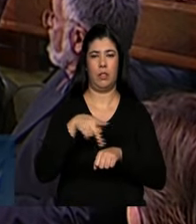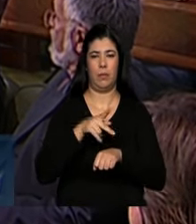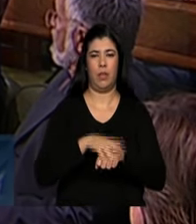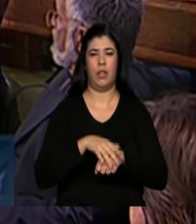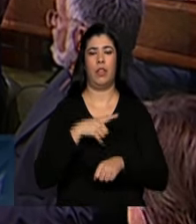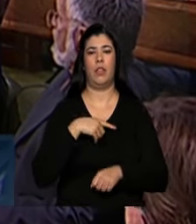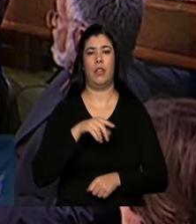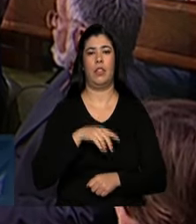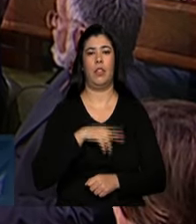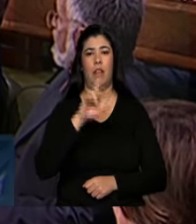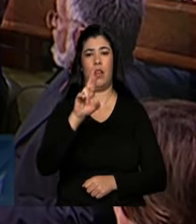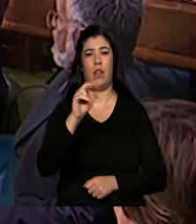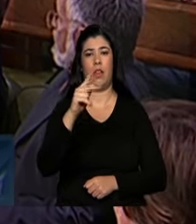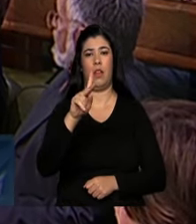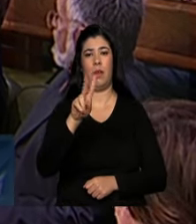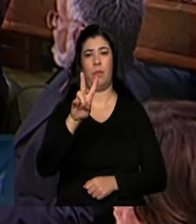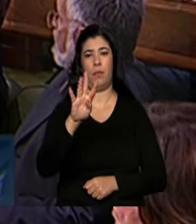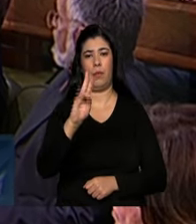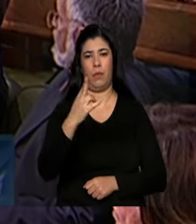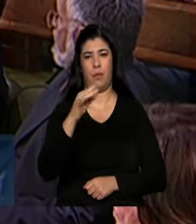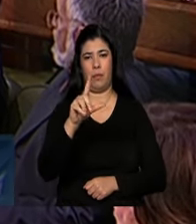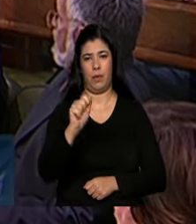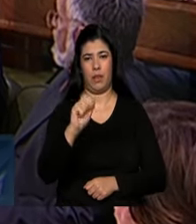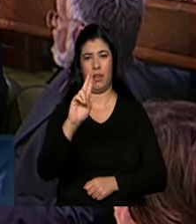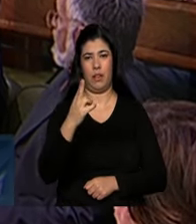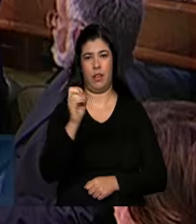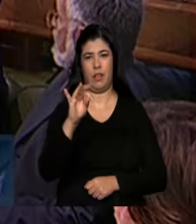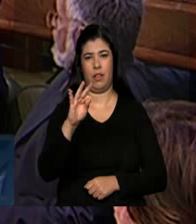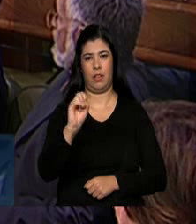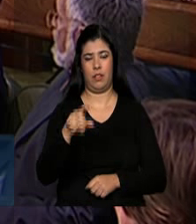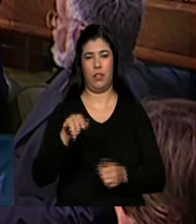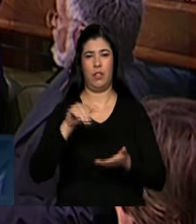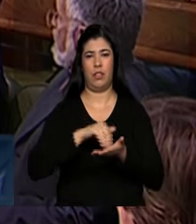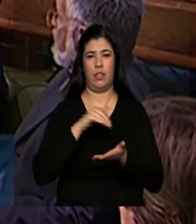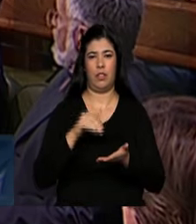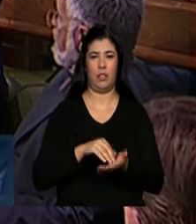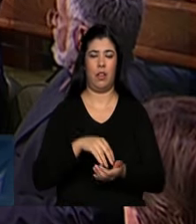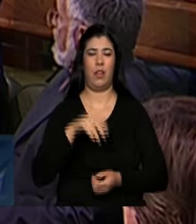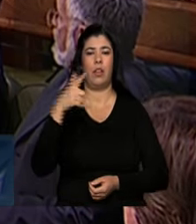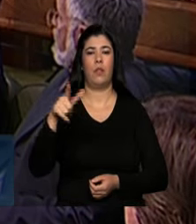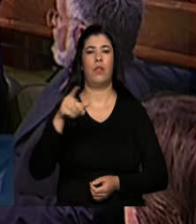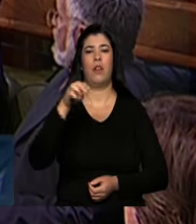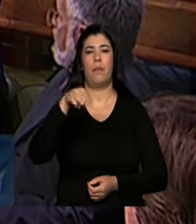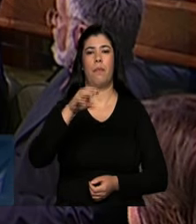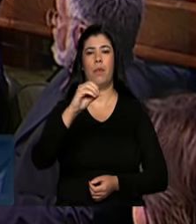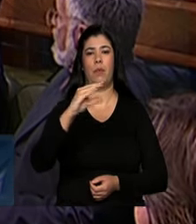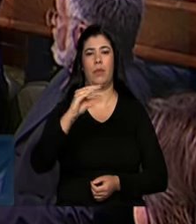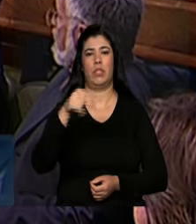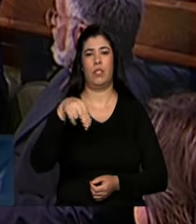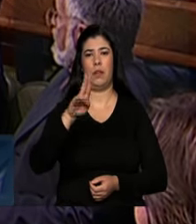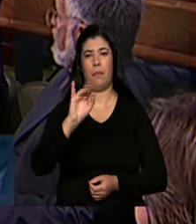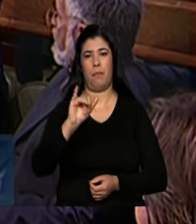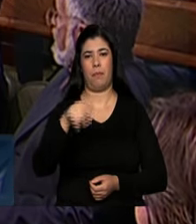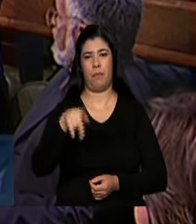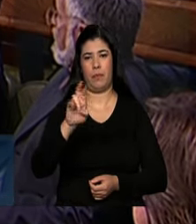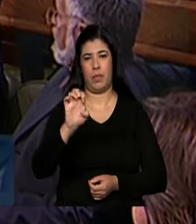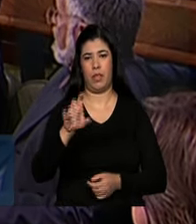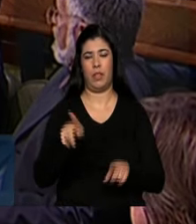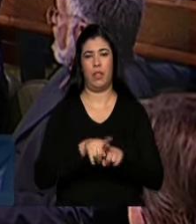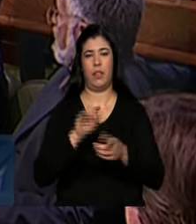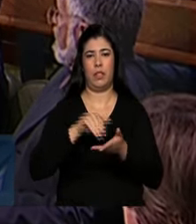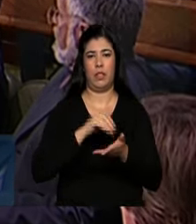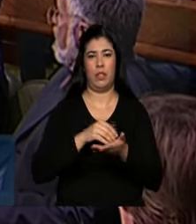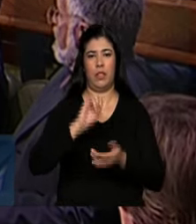República do Haiti. Secretário Herculano Fabião Machanguana, da República de Moçambique. Secretário César